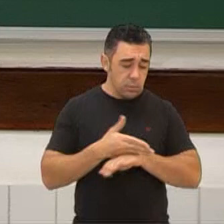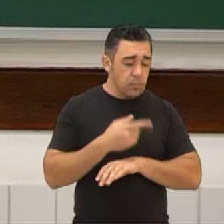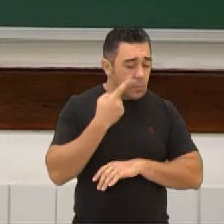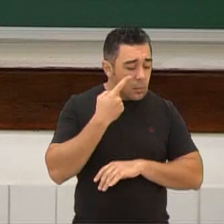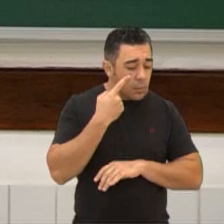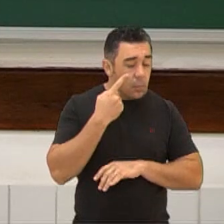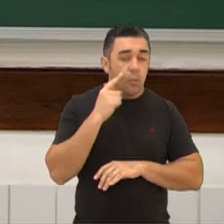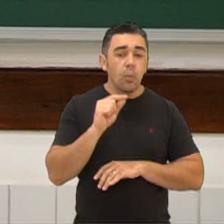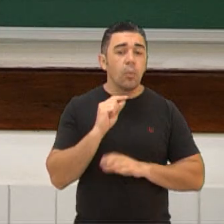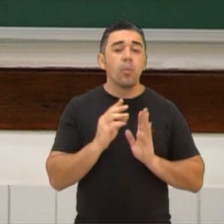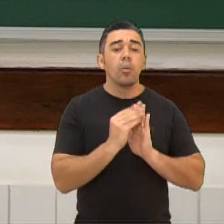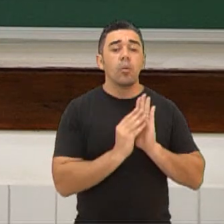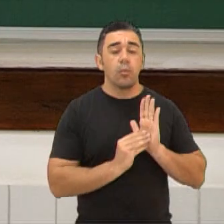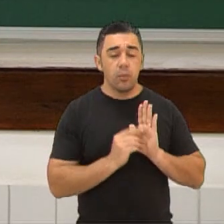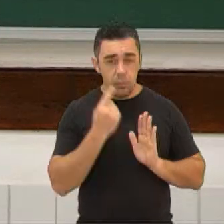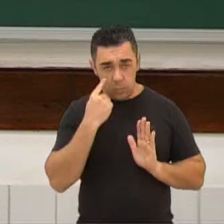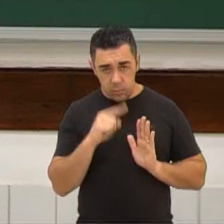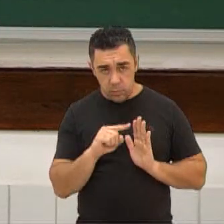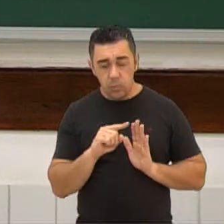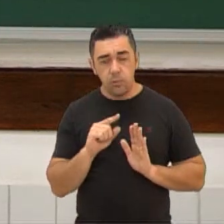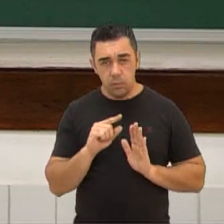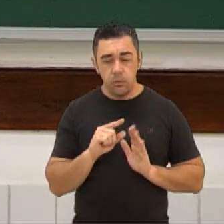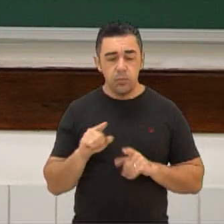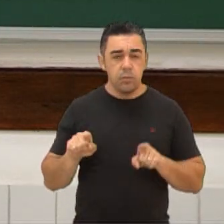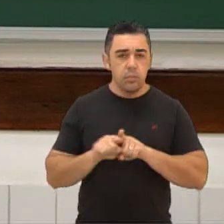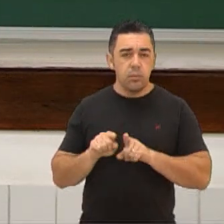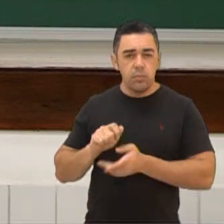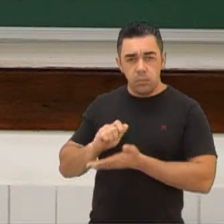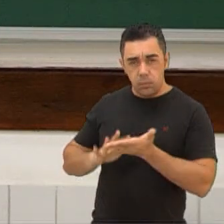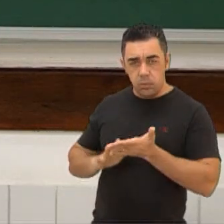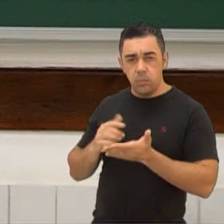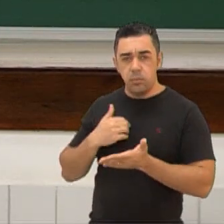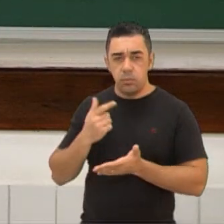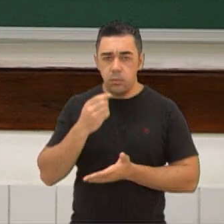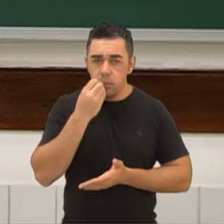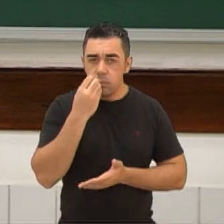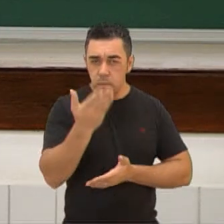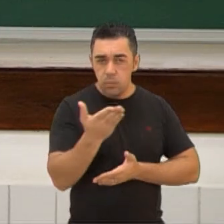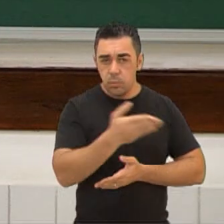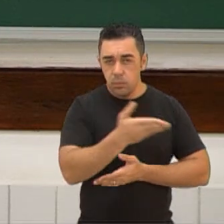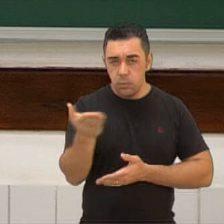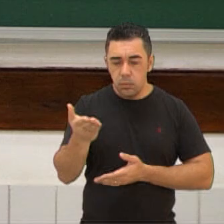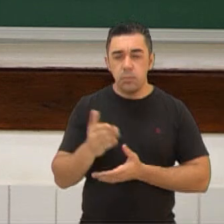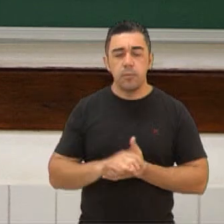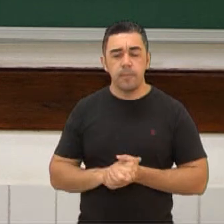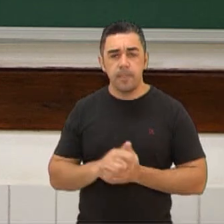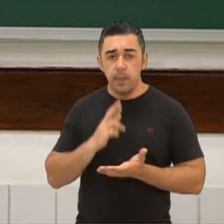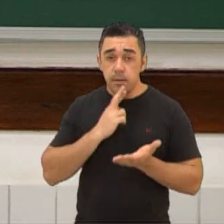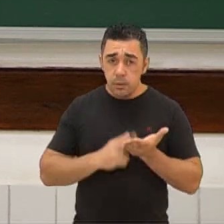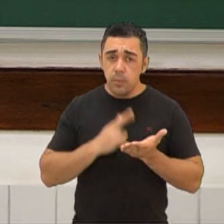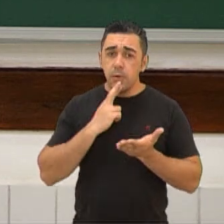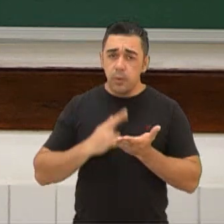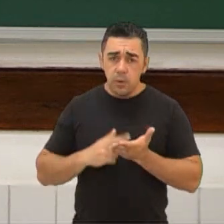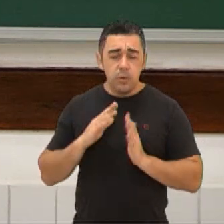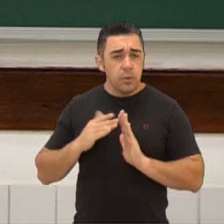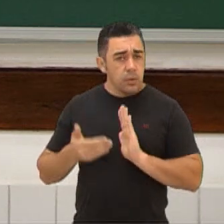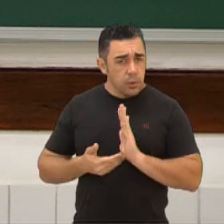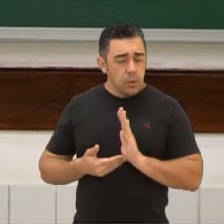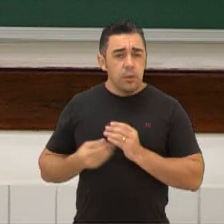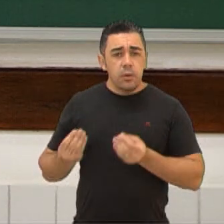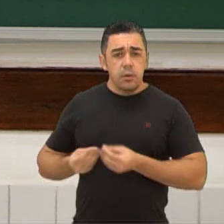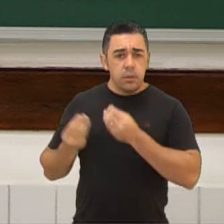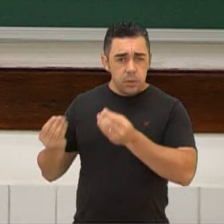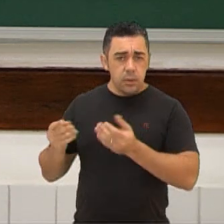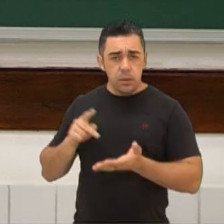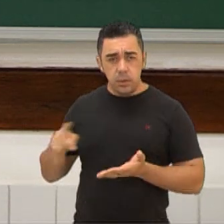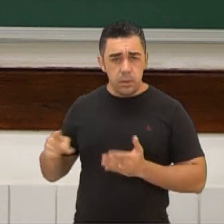dê uma olhada mais nesse conteúdo e nos exercícios que foram disponibilizados para vocês, façam todos os exercícios,